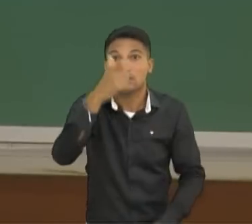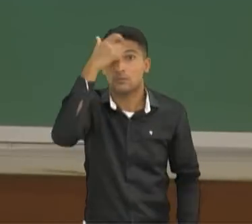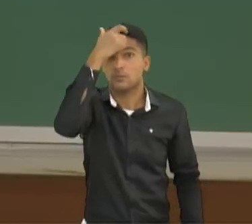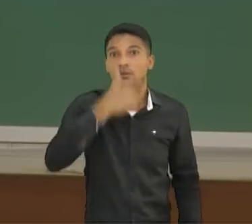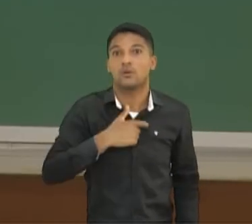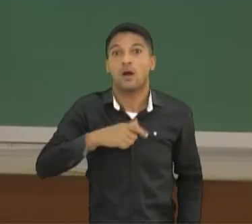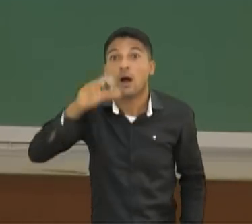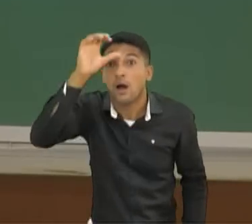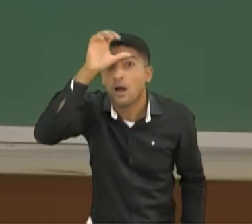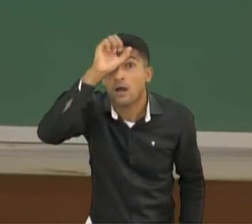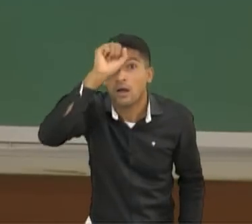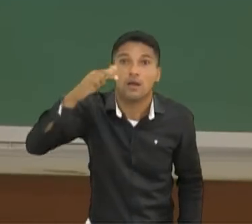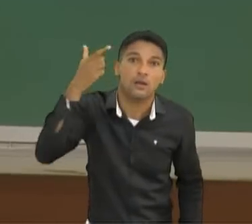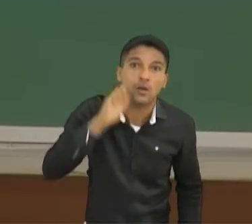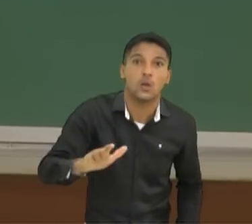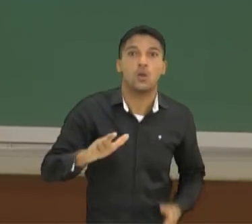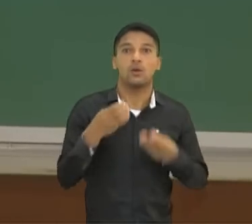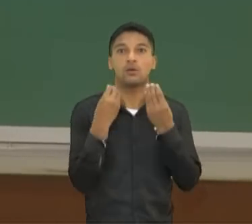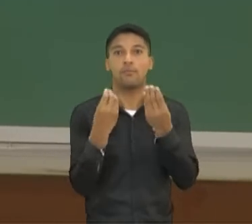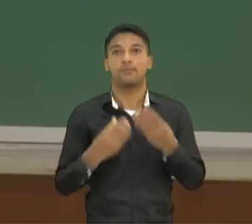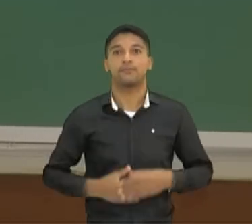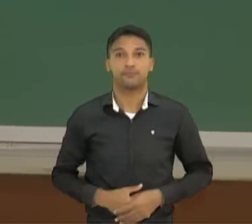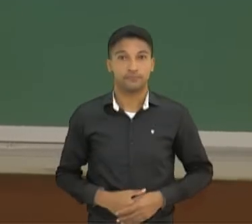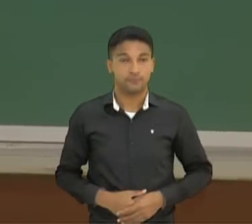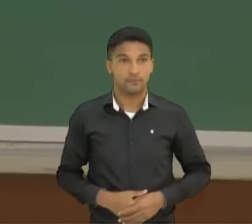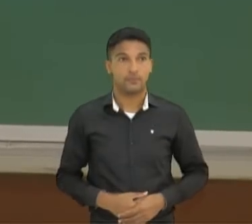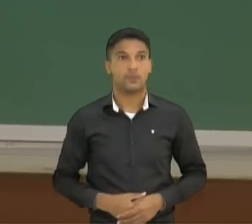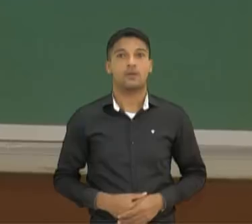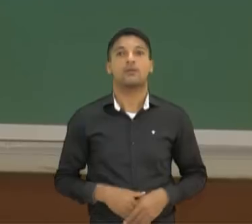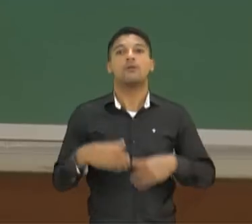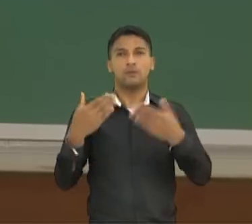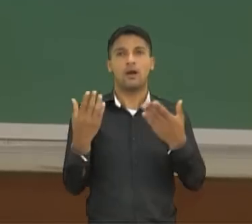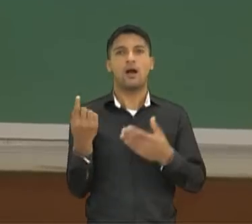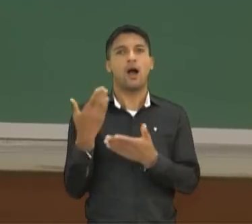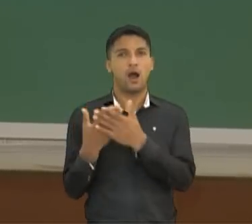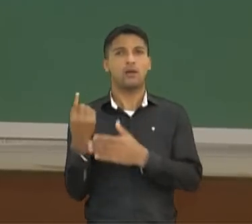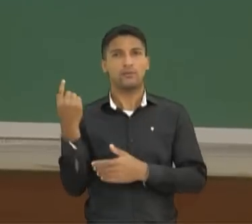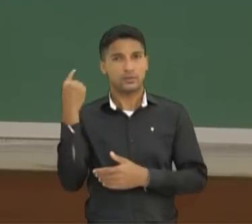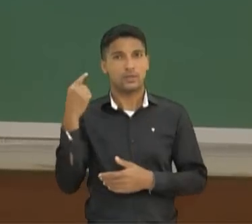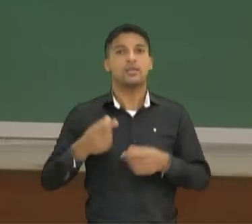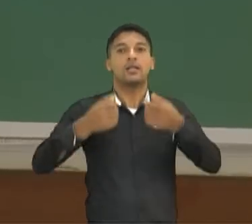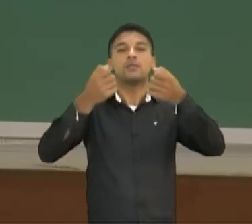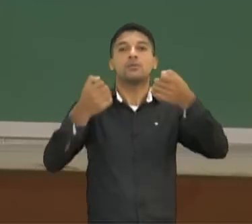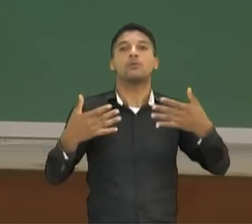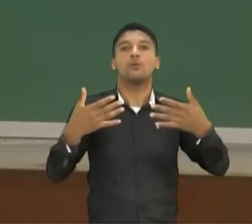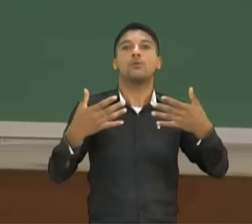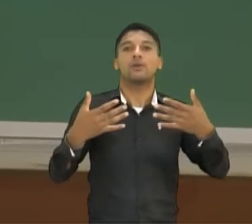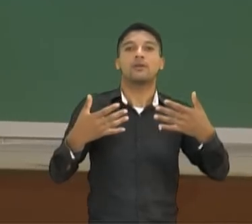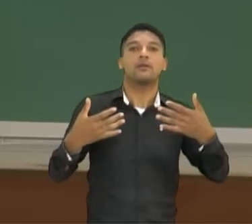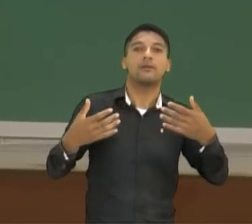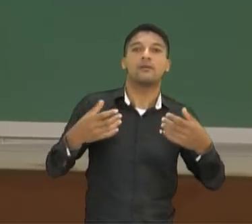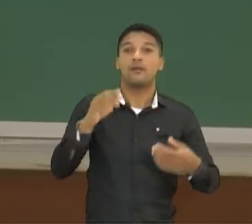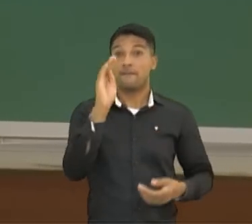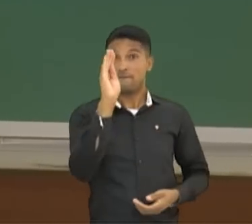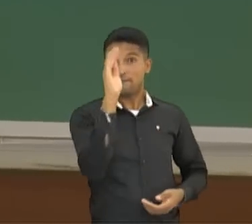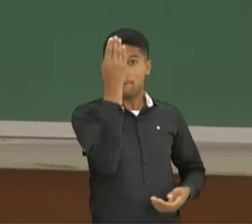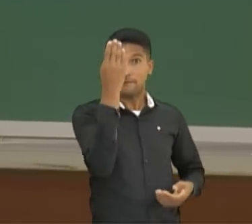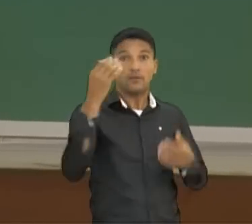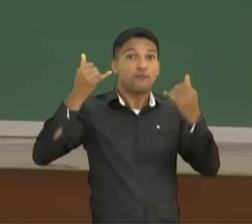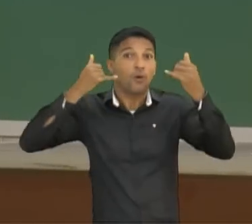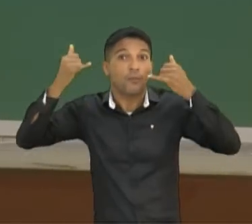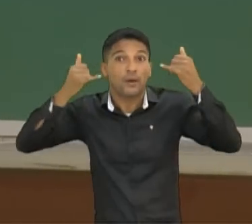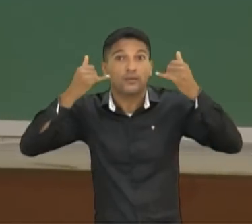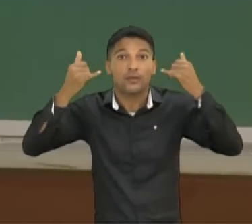isso. Ele falou da questão da fake news, né, que é um conhecimento falso, né? E nós vamos